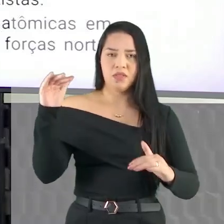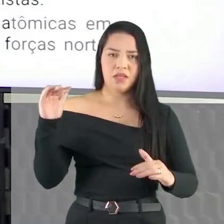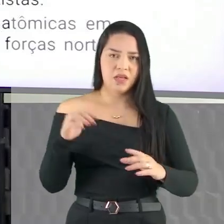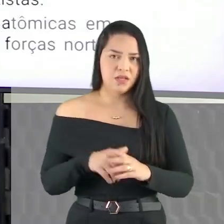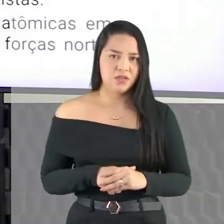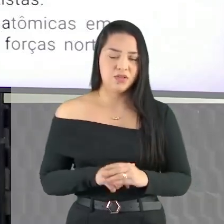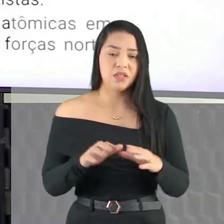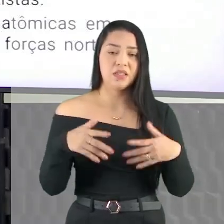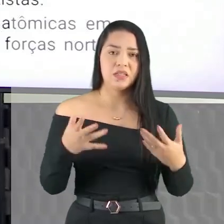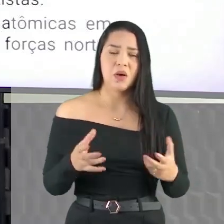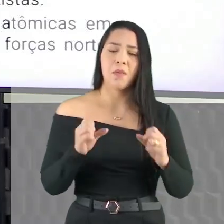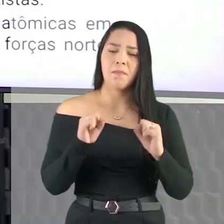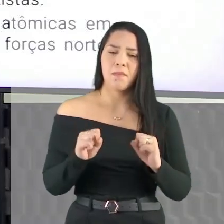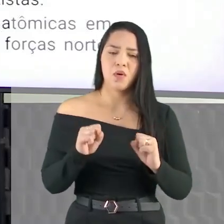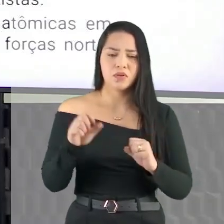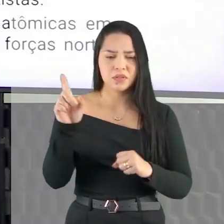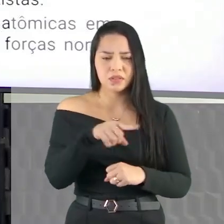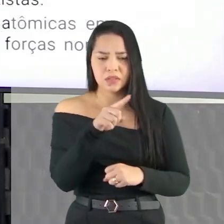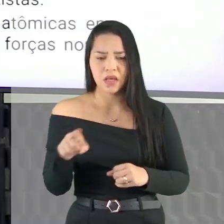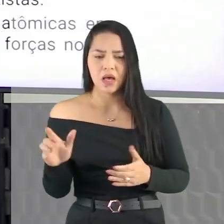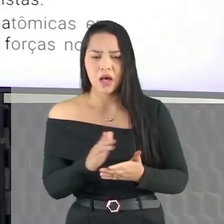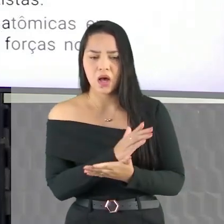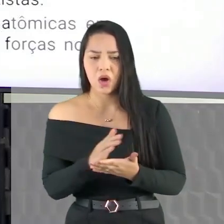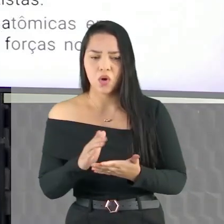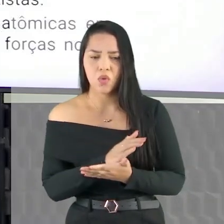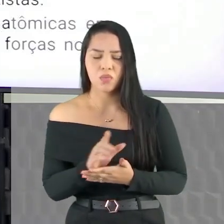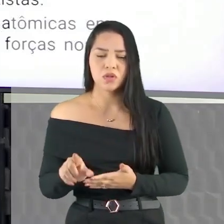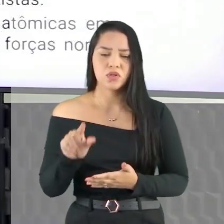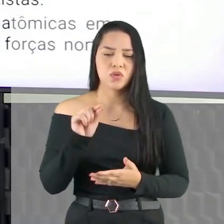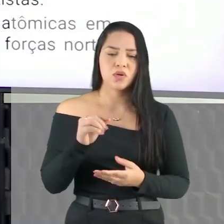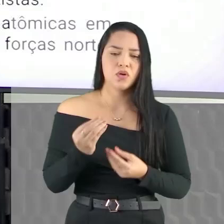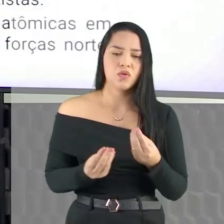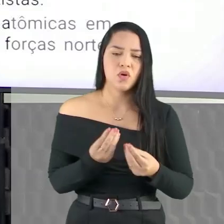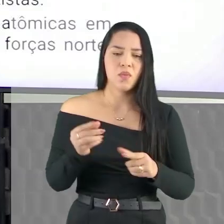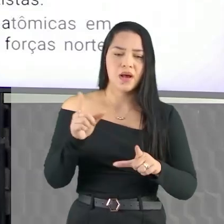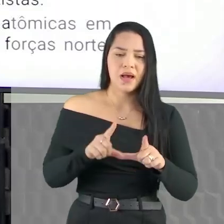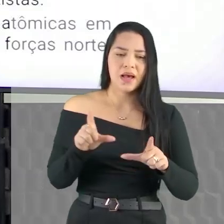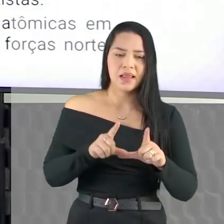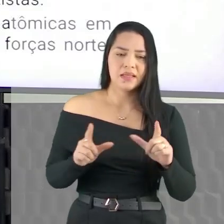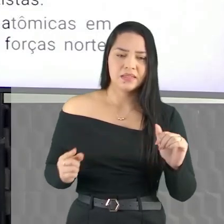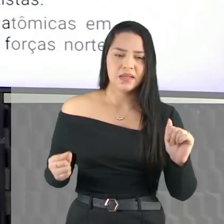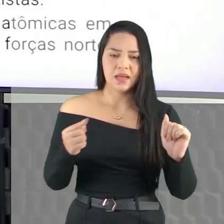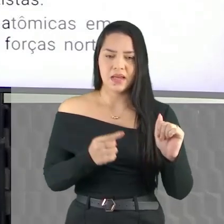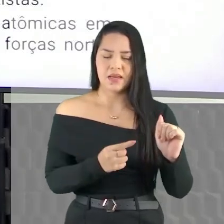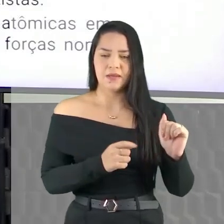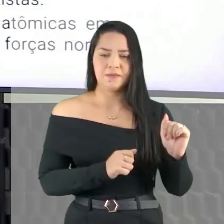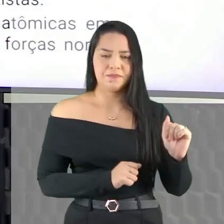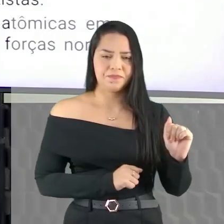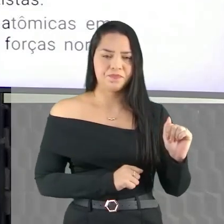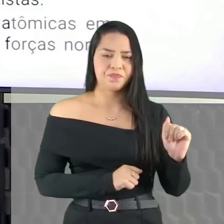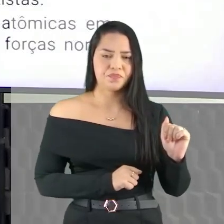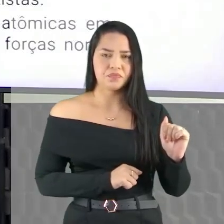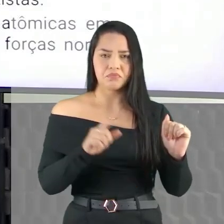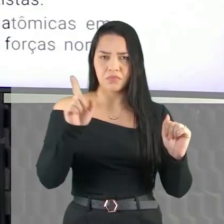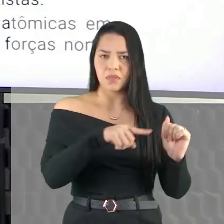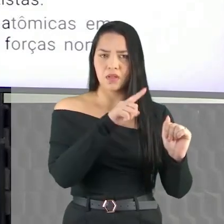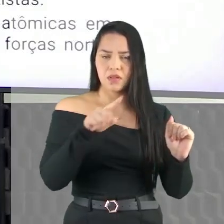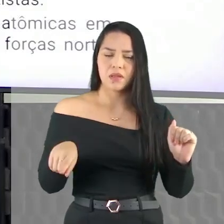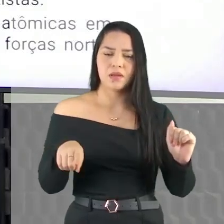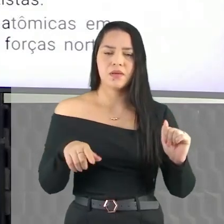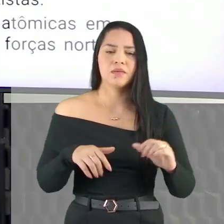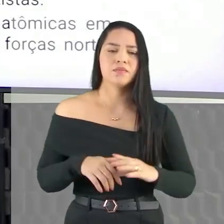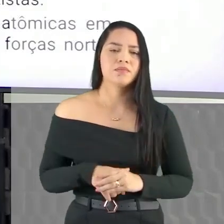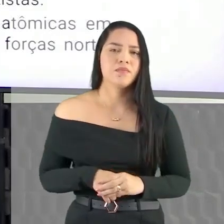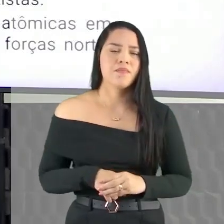superioridade. Então, a gente já pode descartar algumas alternativas aqui, como, por exemplo, a letra A, que é o ataque feito pelos japoneses à base militar americana de